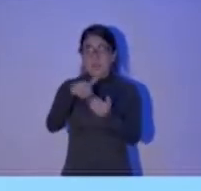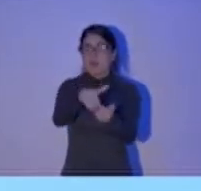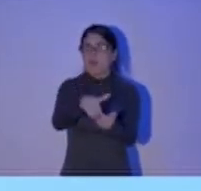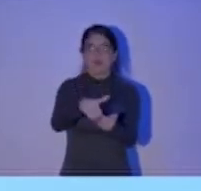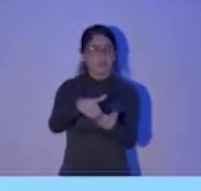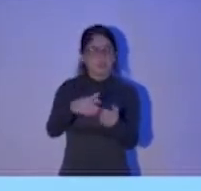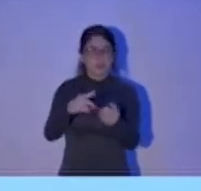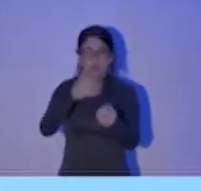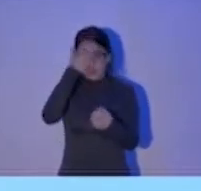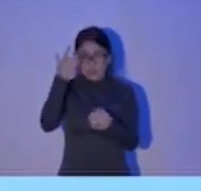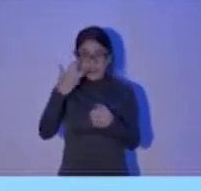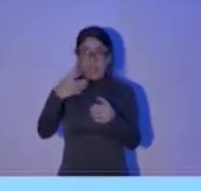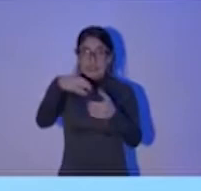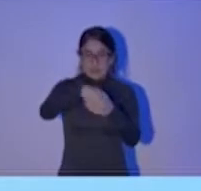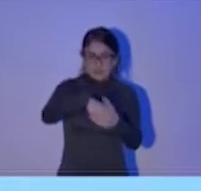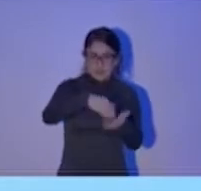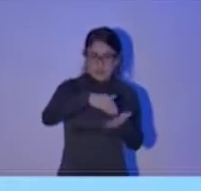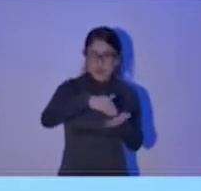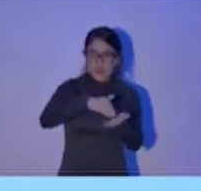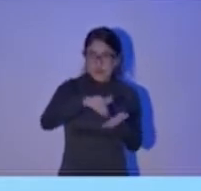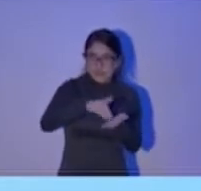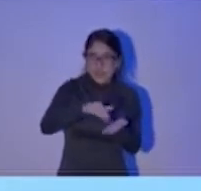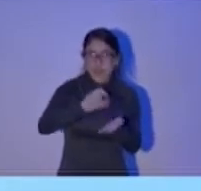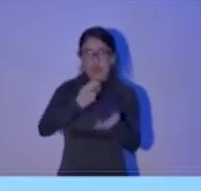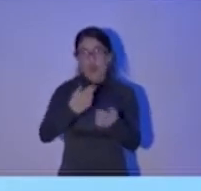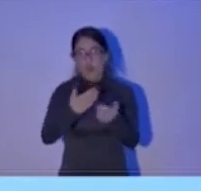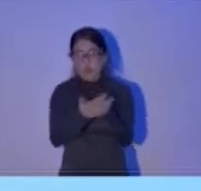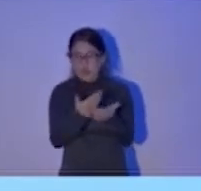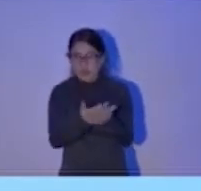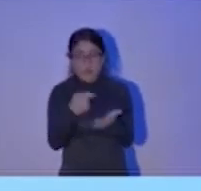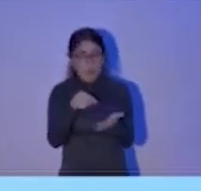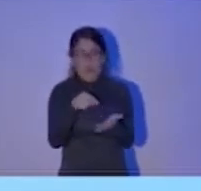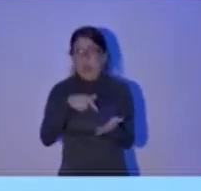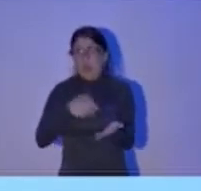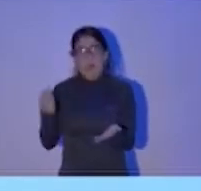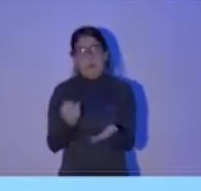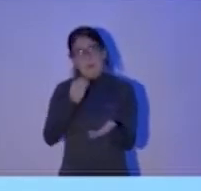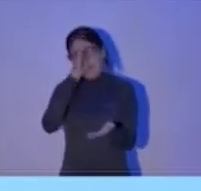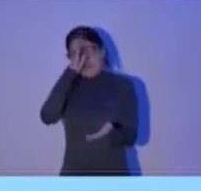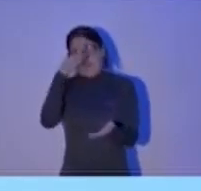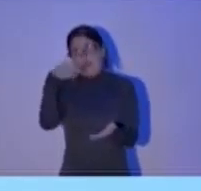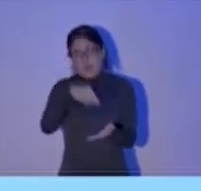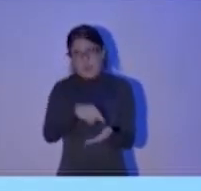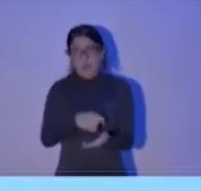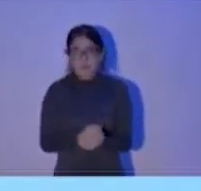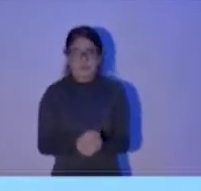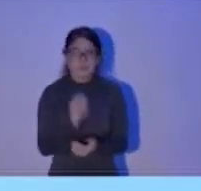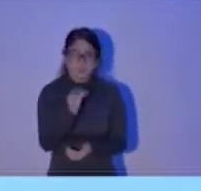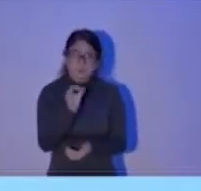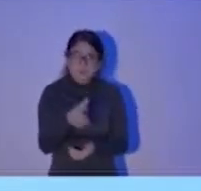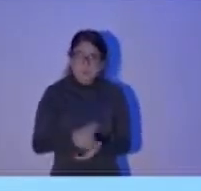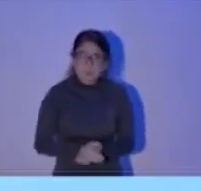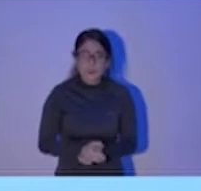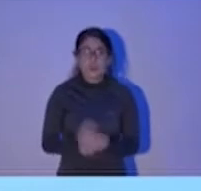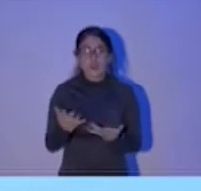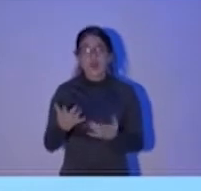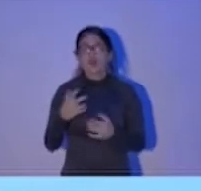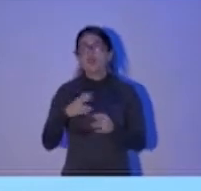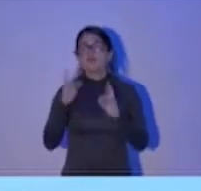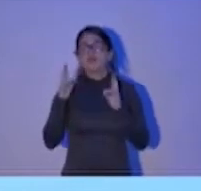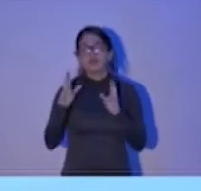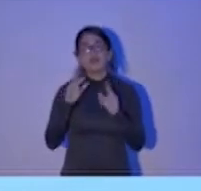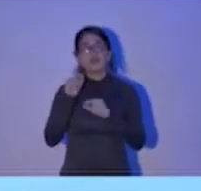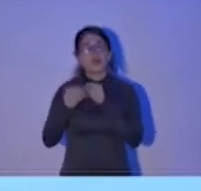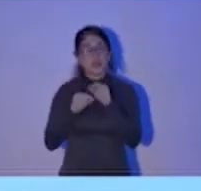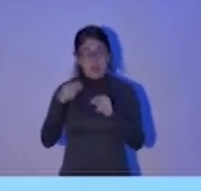centro das discussões e não na ponta. Então, que isso esteja cada vez mais presente quando aqui esse grupo também está